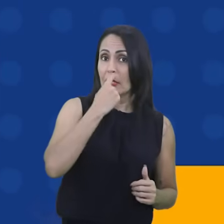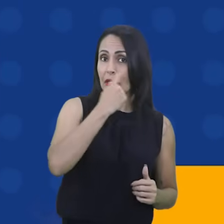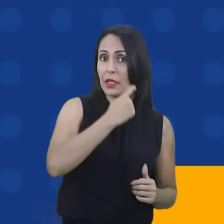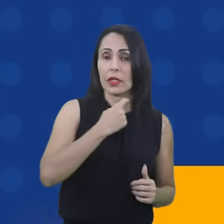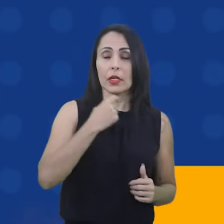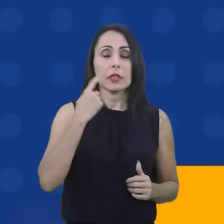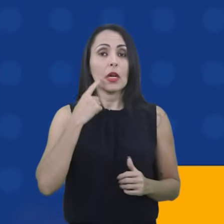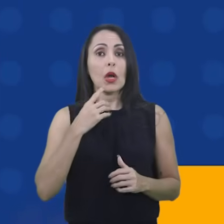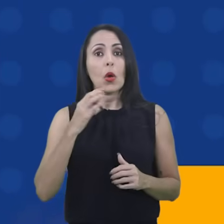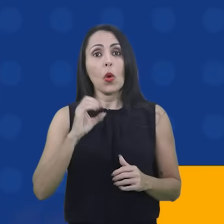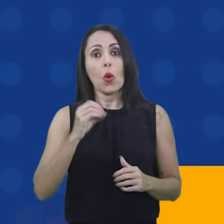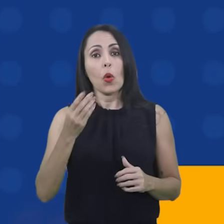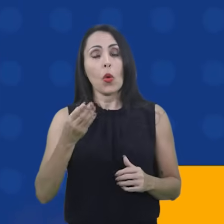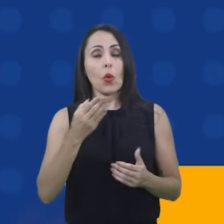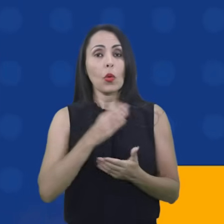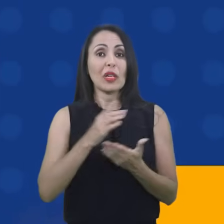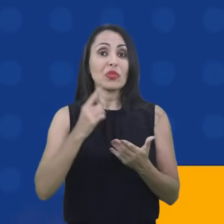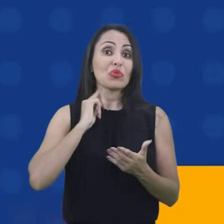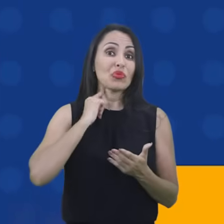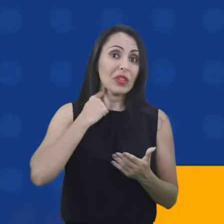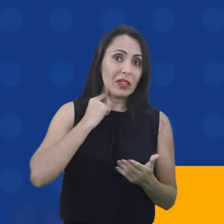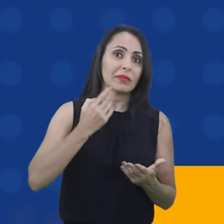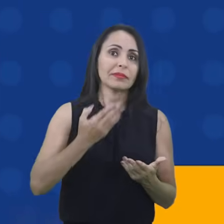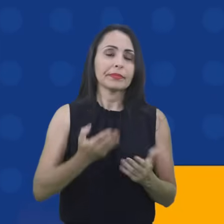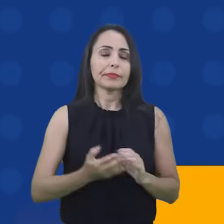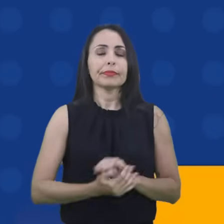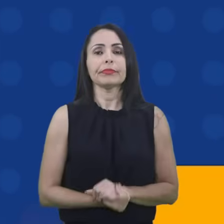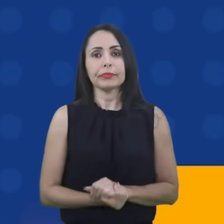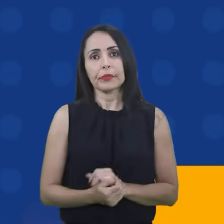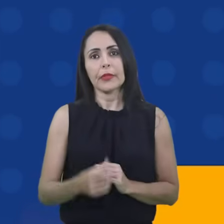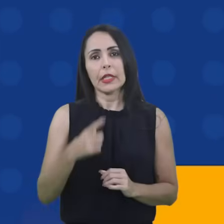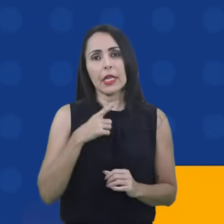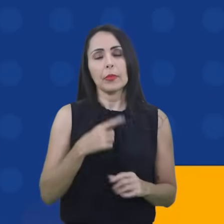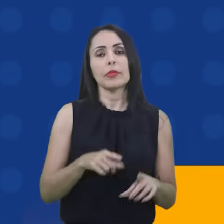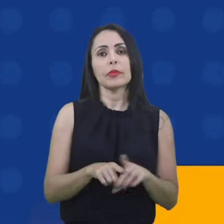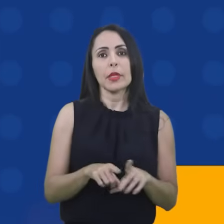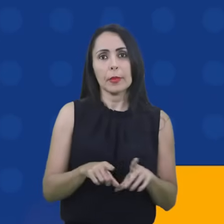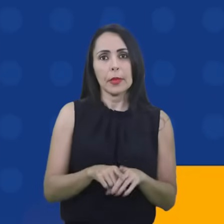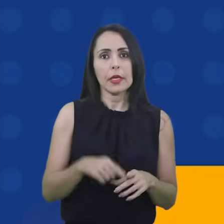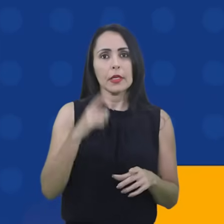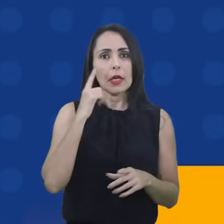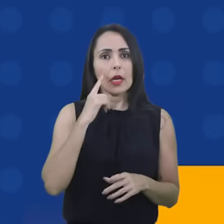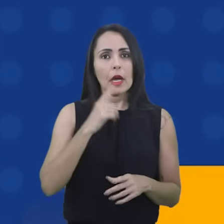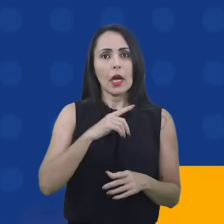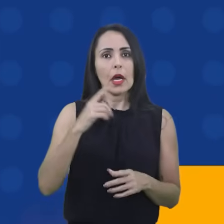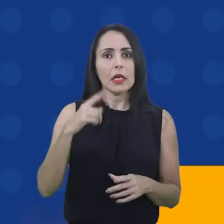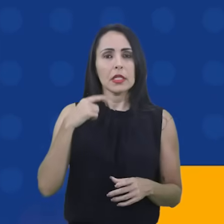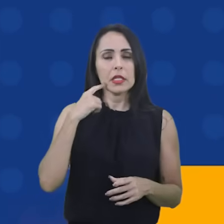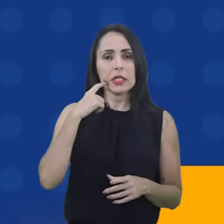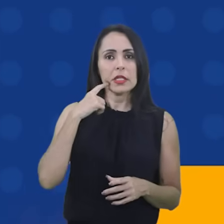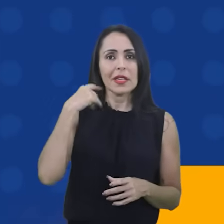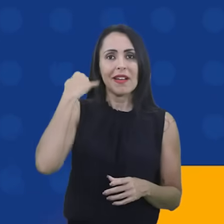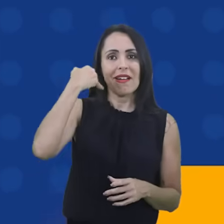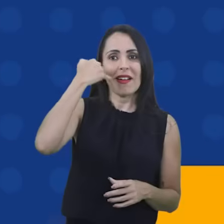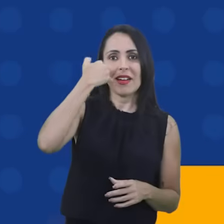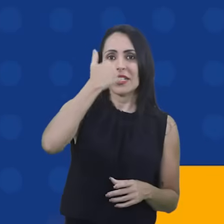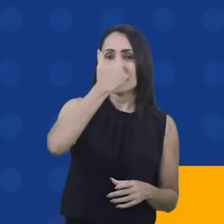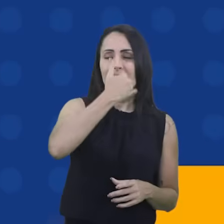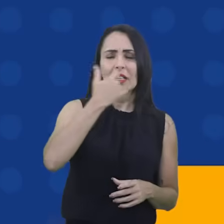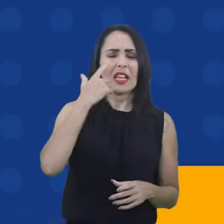má higienização, né? Temos aí, como primeiro destaque, né, as cáries e a dor de dente,